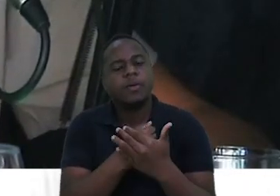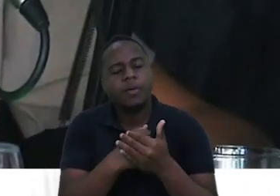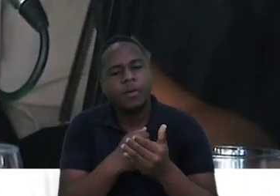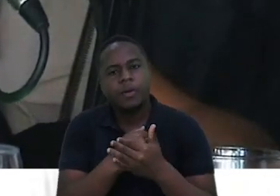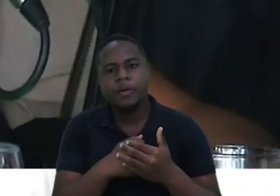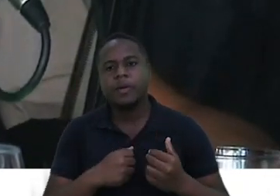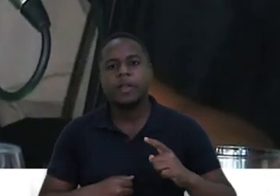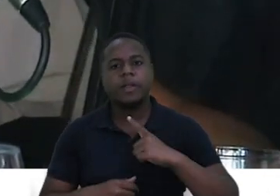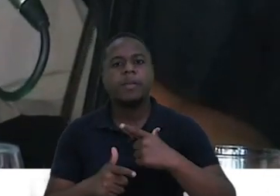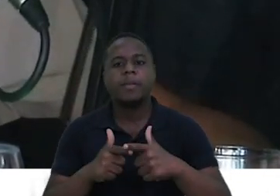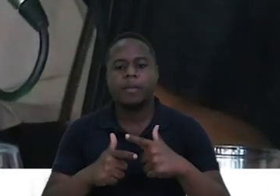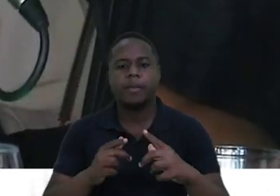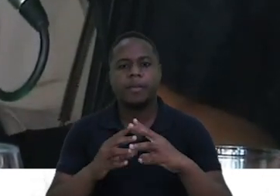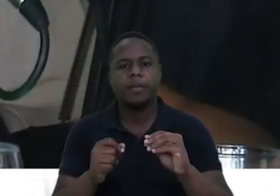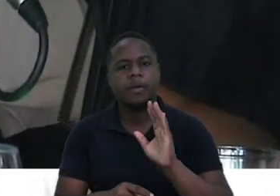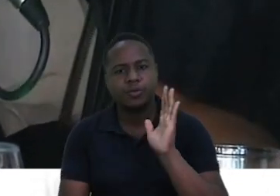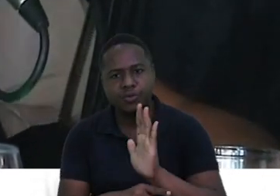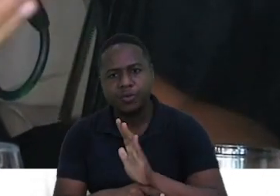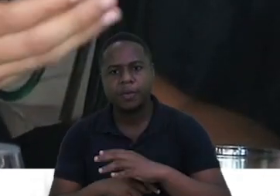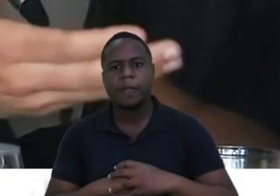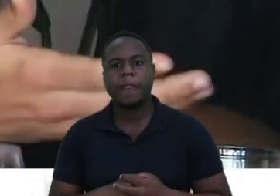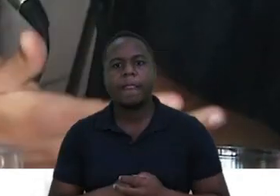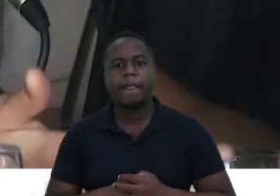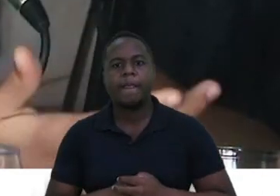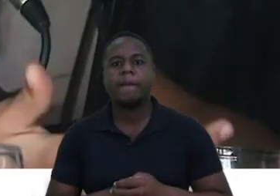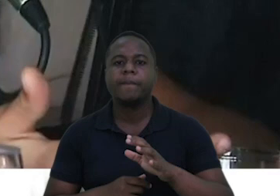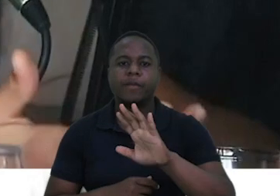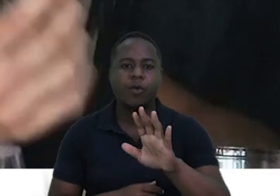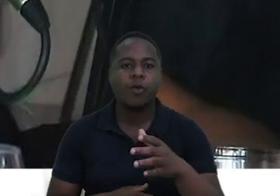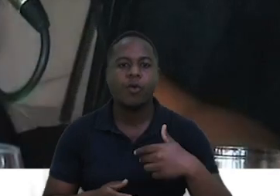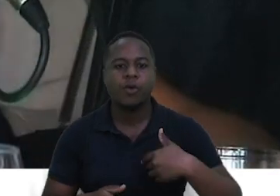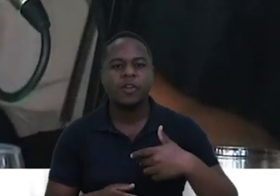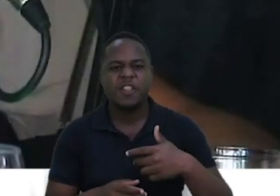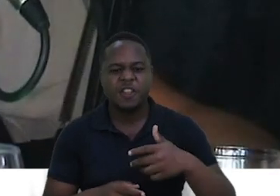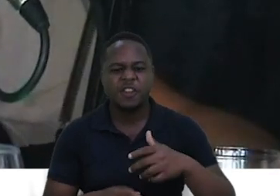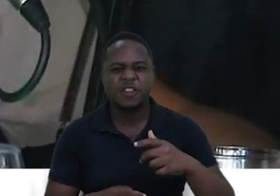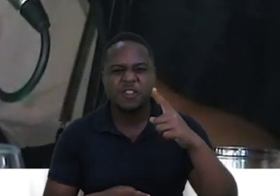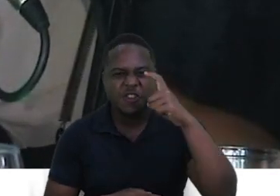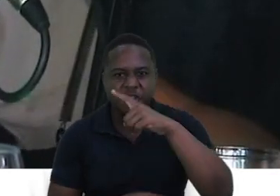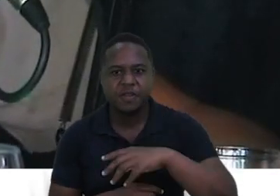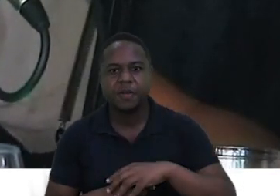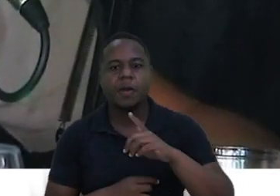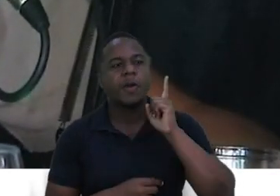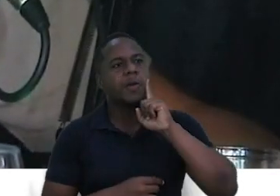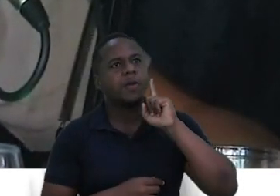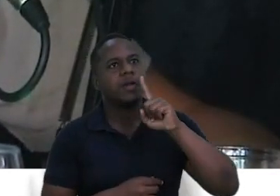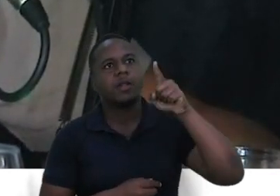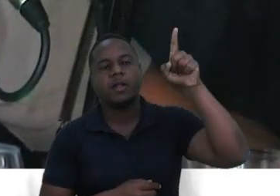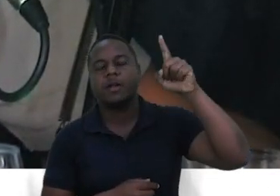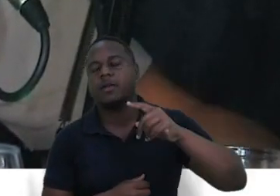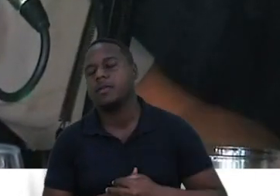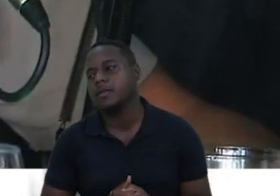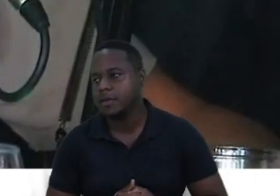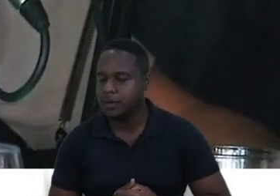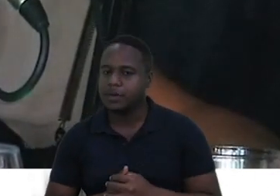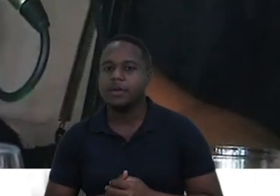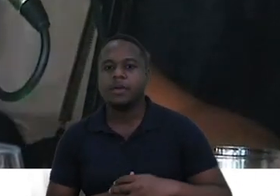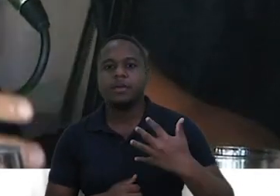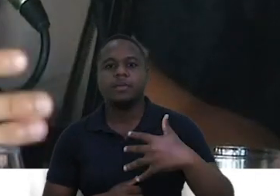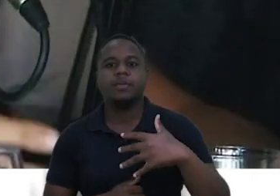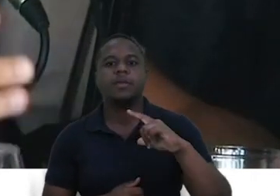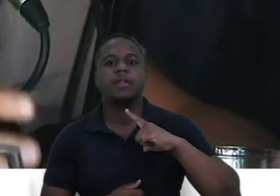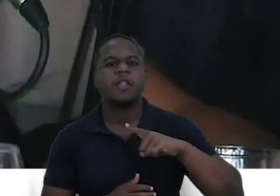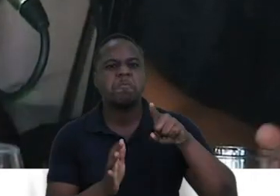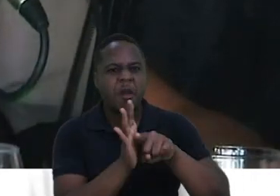de querer solucionar e, tipo... Não, é assim que se faz, e não de dificultar... Como na Inglaterra, Nossa Senhora, era como se, tipo,